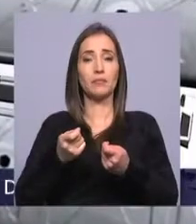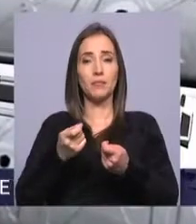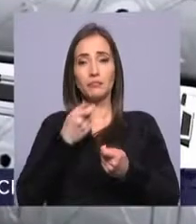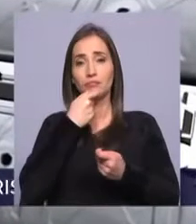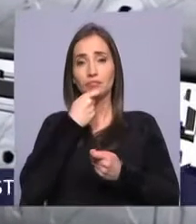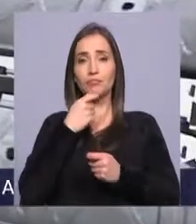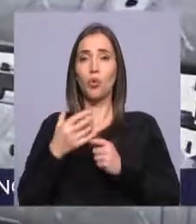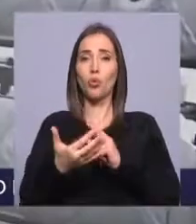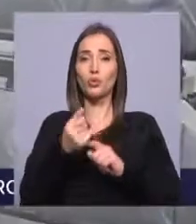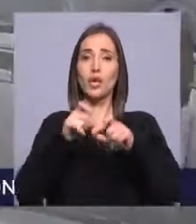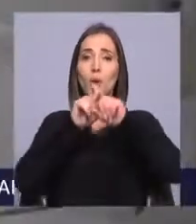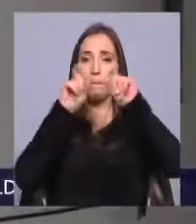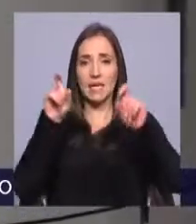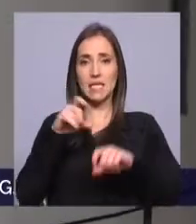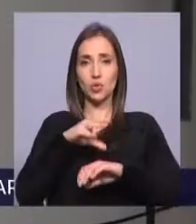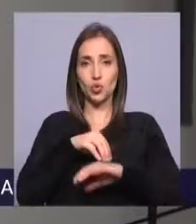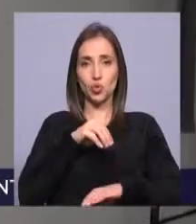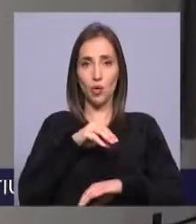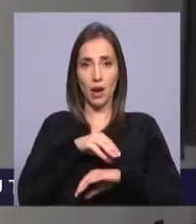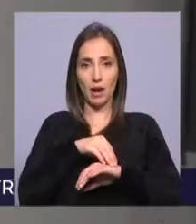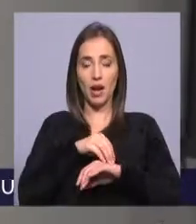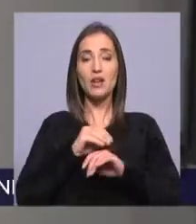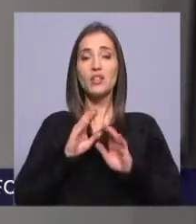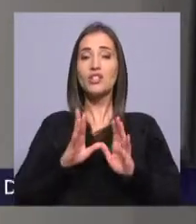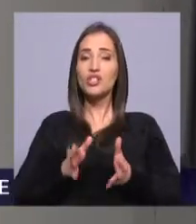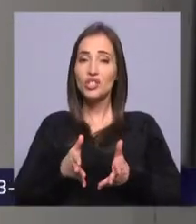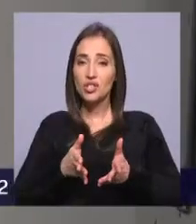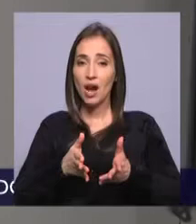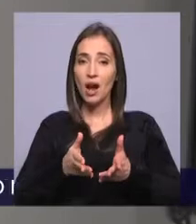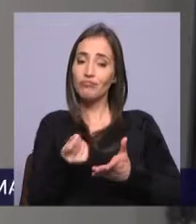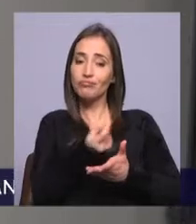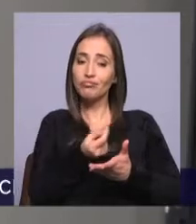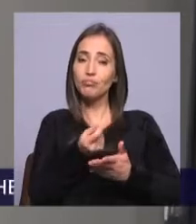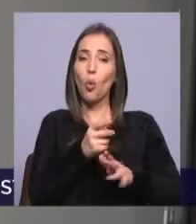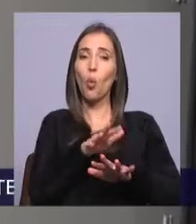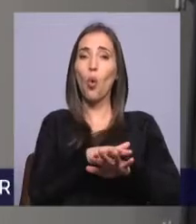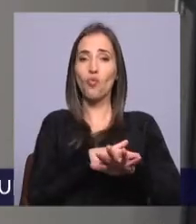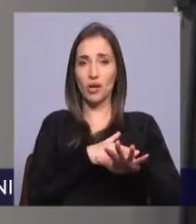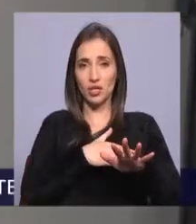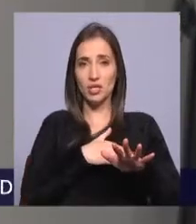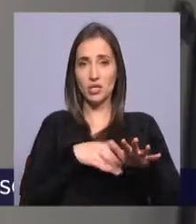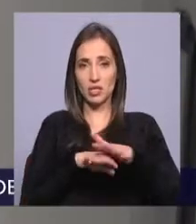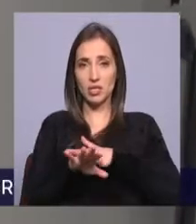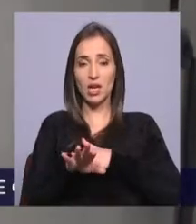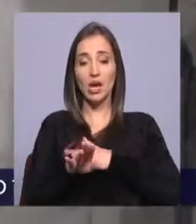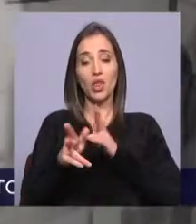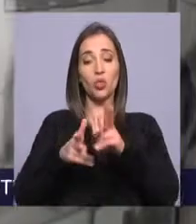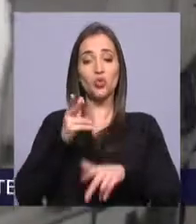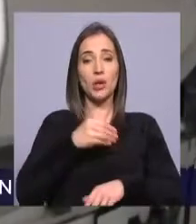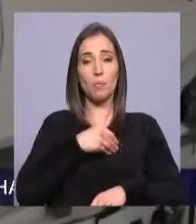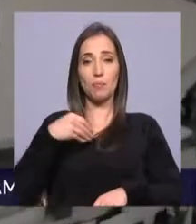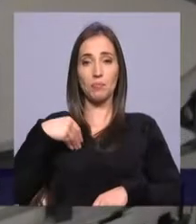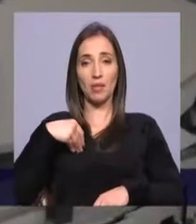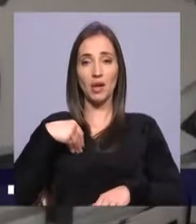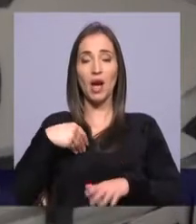uma empresa sueca que já desenhava luvas para a indústria médica e o que é que utilizava